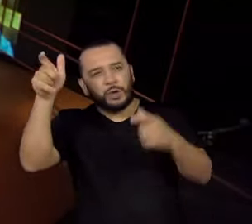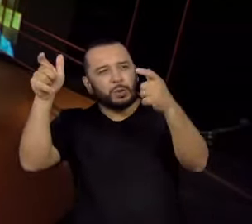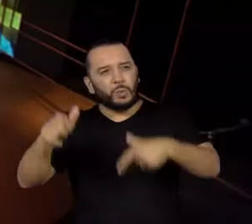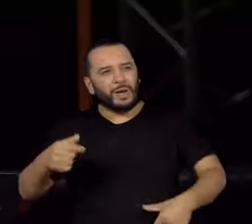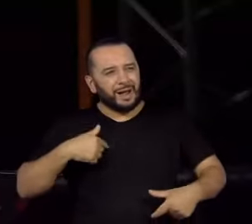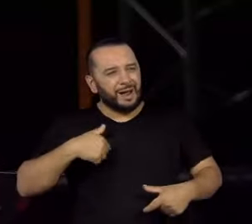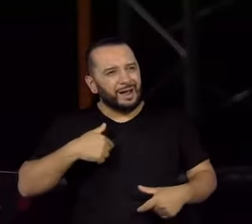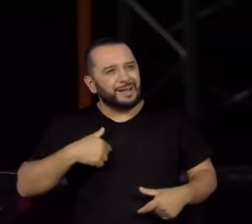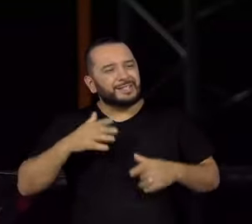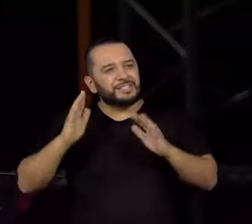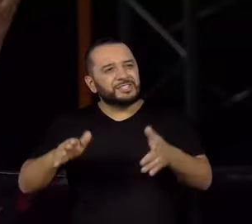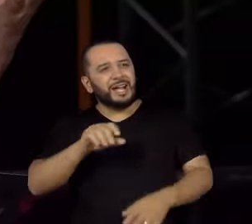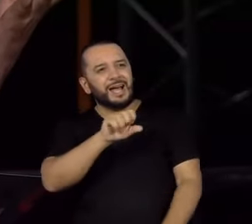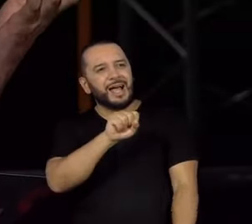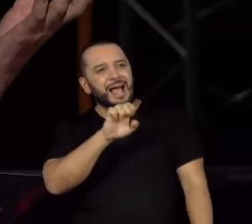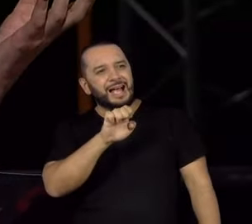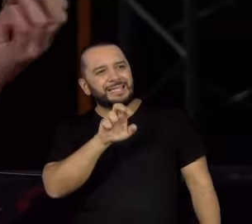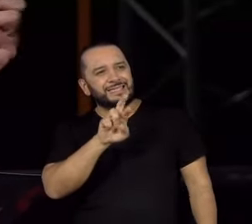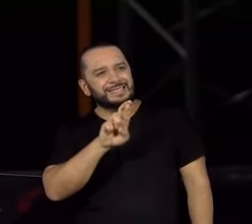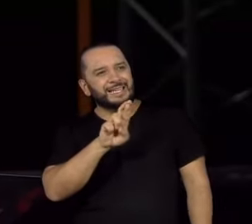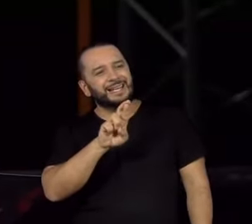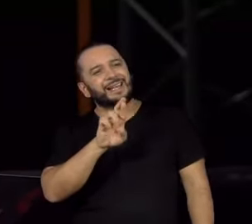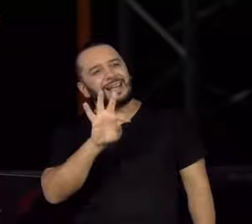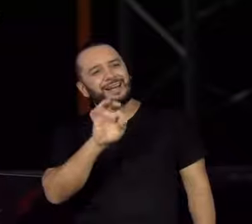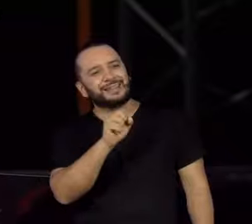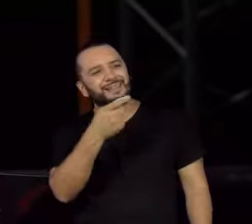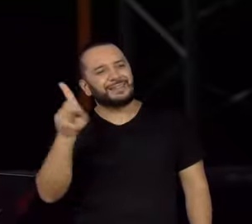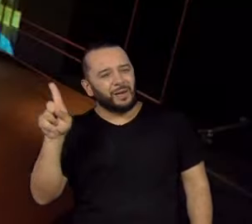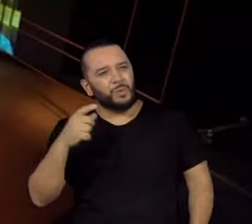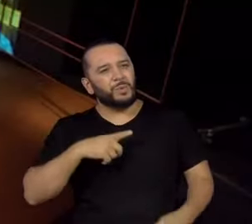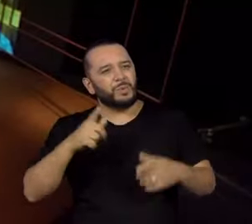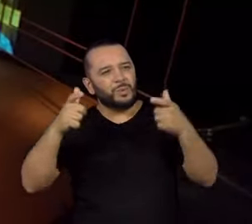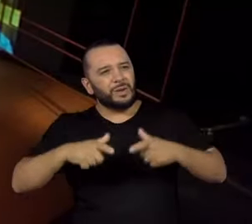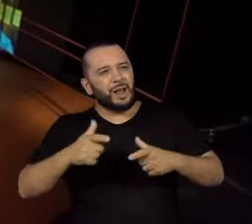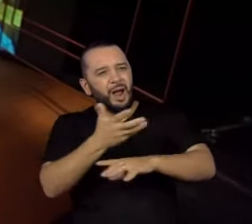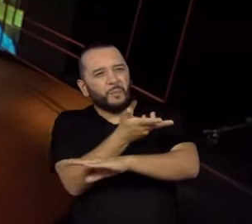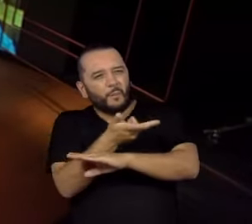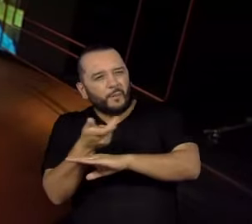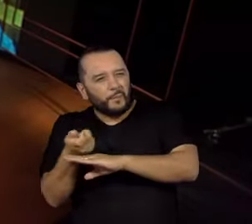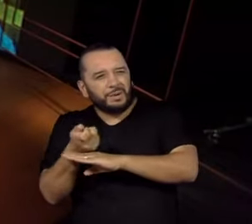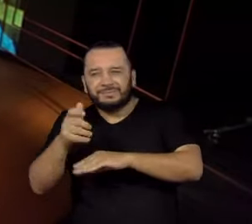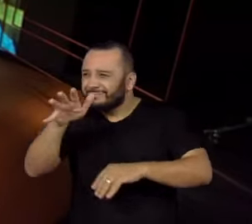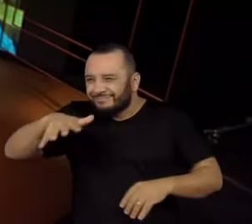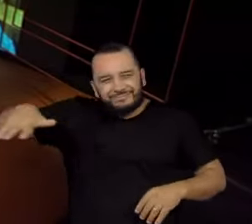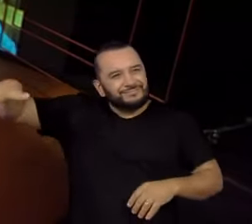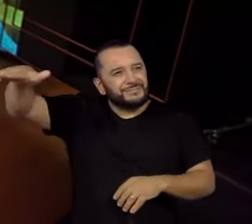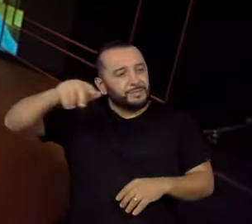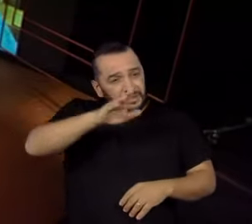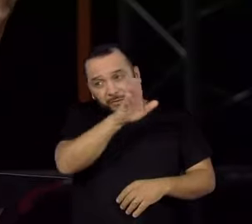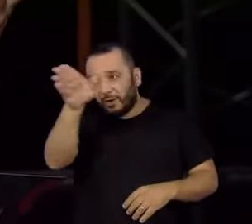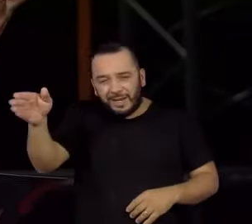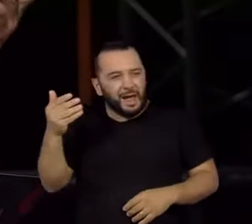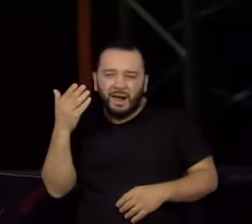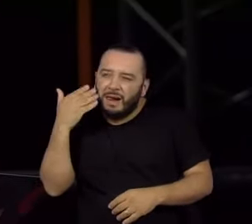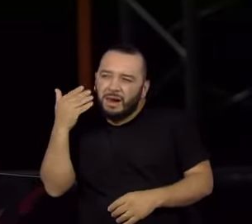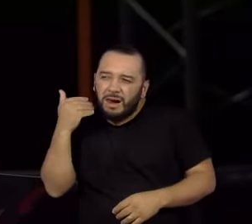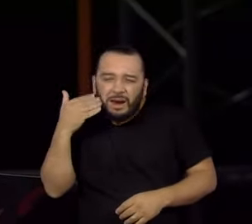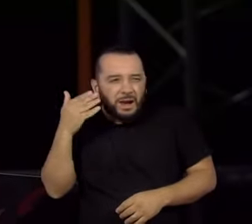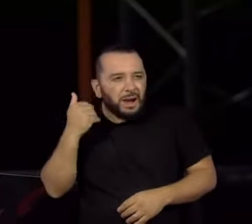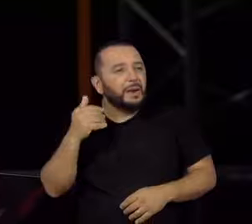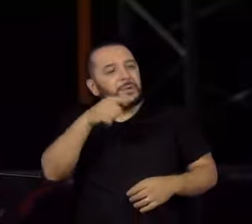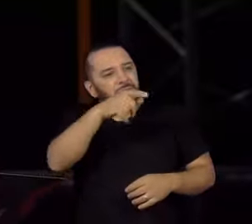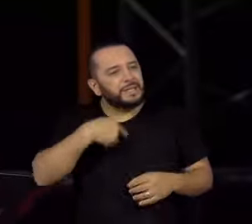trilha. E, aliás, foi premiadíssima. E você trabalhou com o exigente diretor, o Walter Avancini. Conta para a gente um pouco